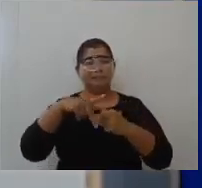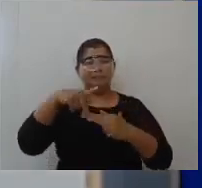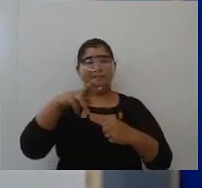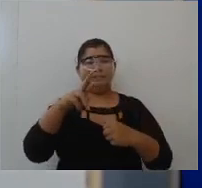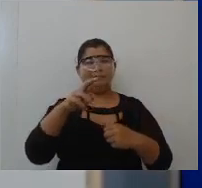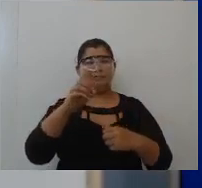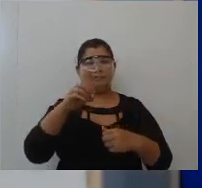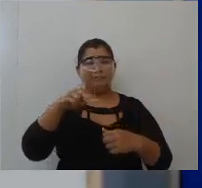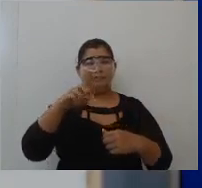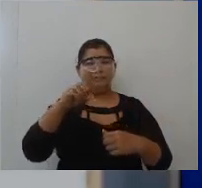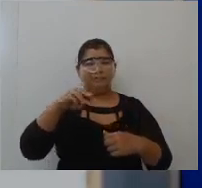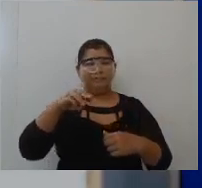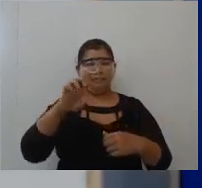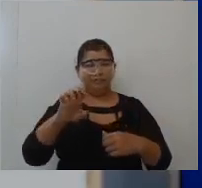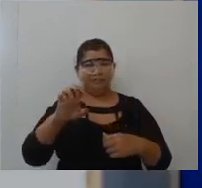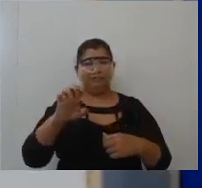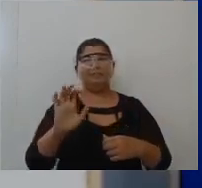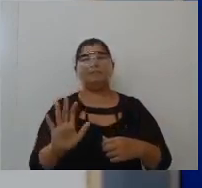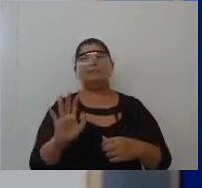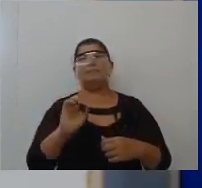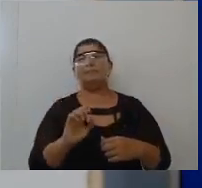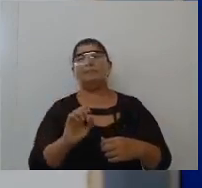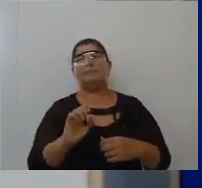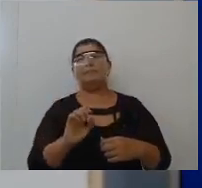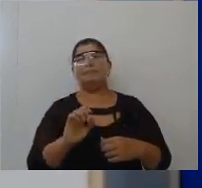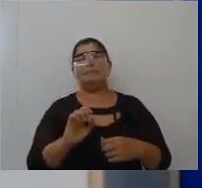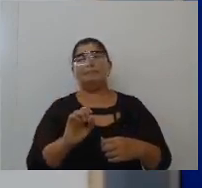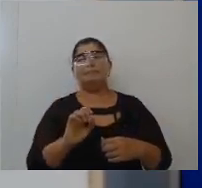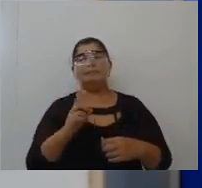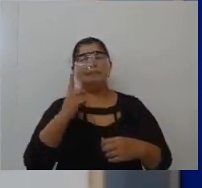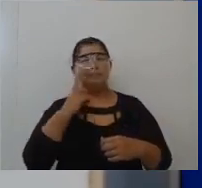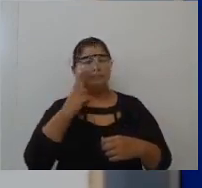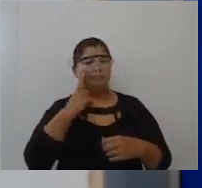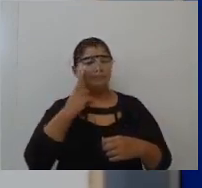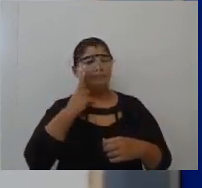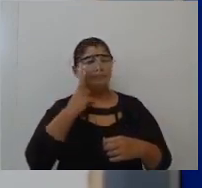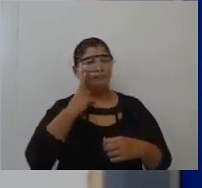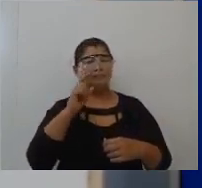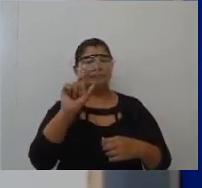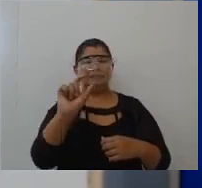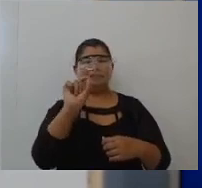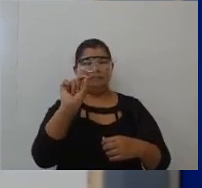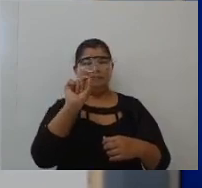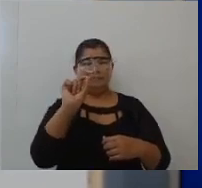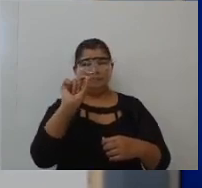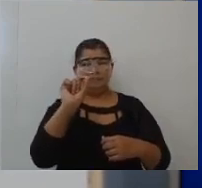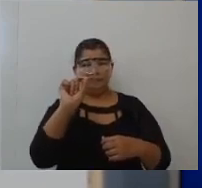pronomes relativos. Olha só, pessoal. Atenção para esse que